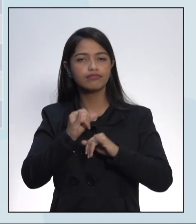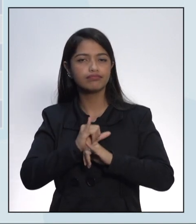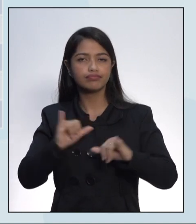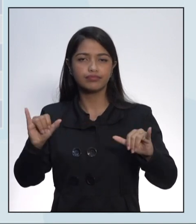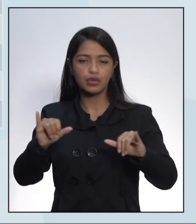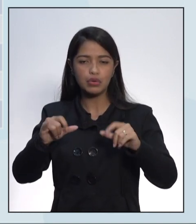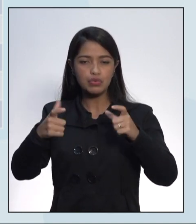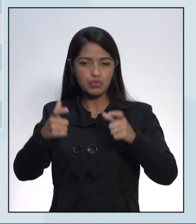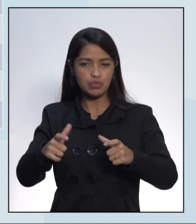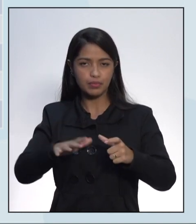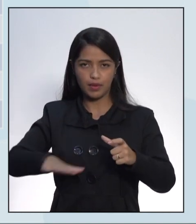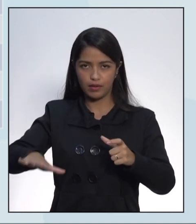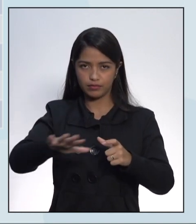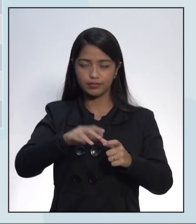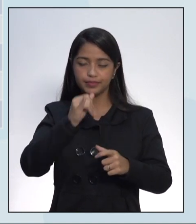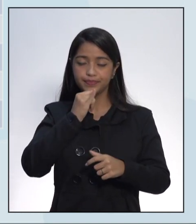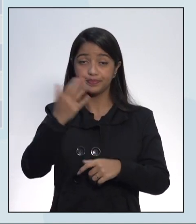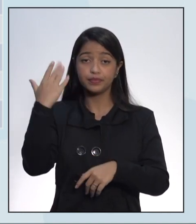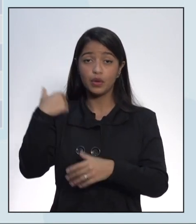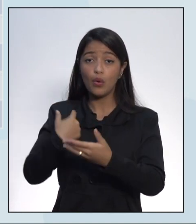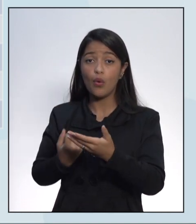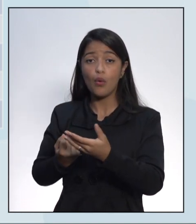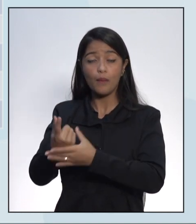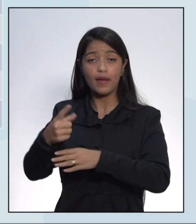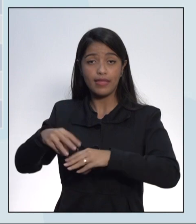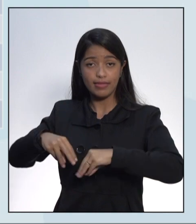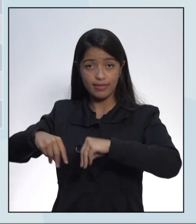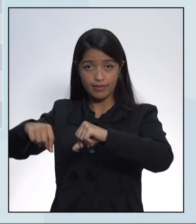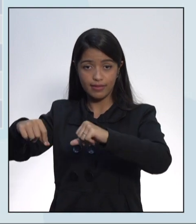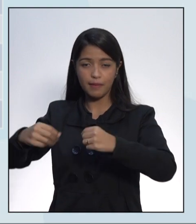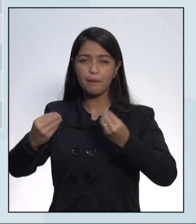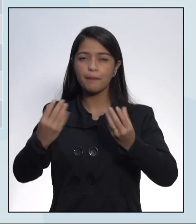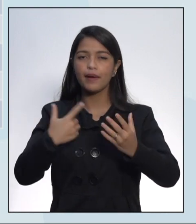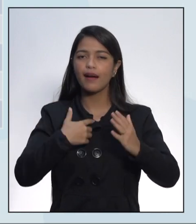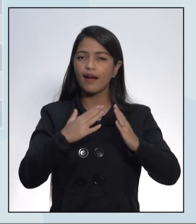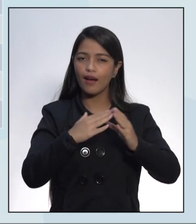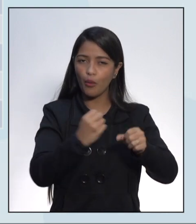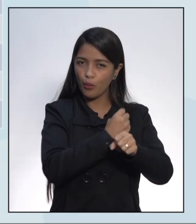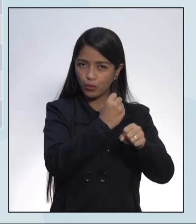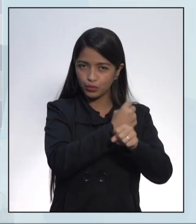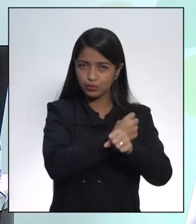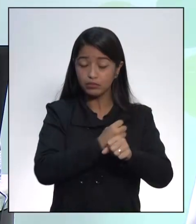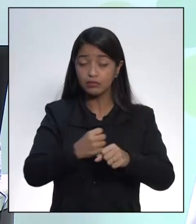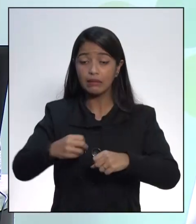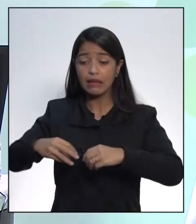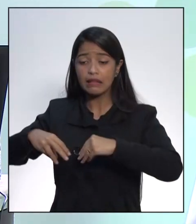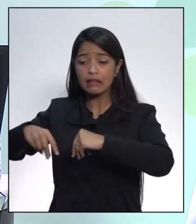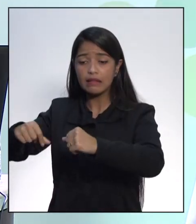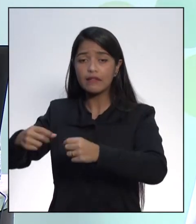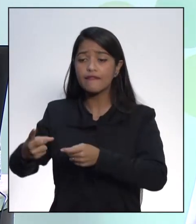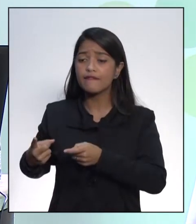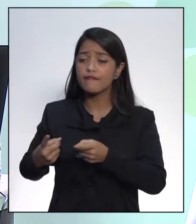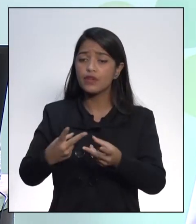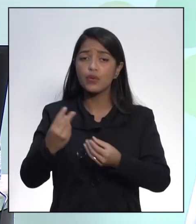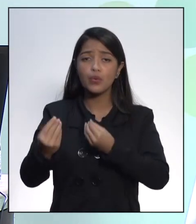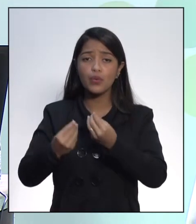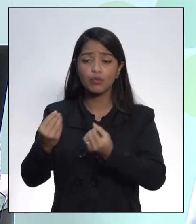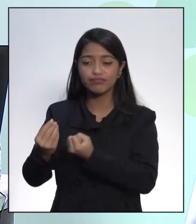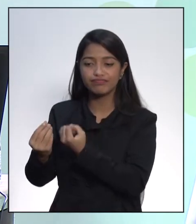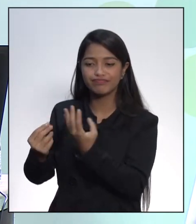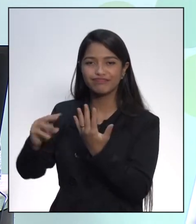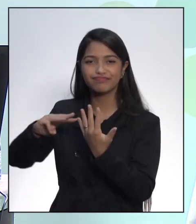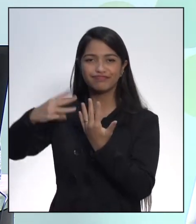uma vez eu fui comprar uma quantidade de areia para fazer uma reforma na minha casa, e essa areia era vendida em metros cúbicos, né? Porque era o espaço que aquela